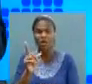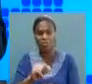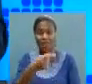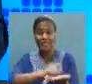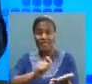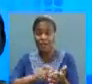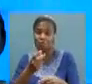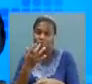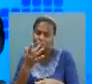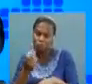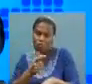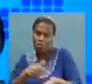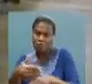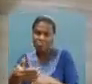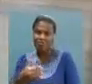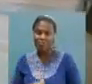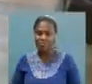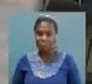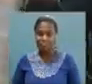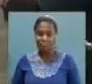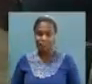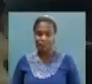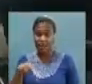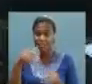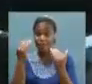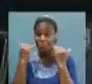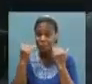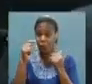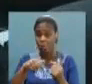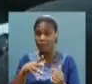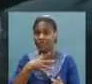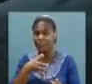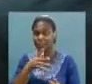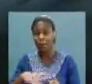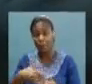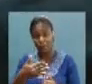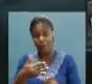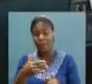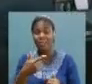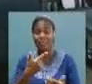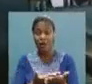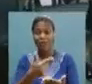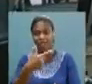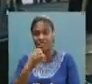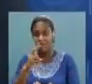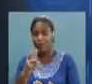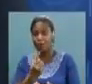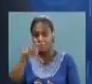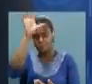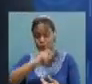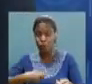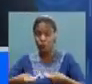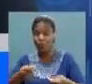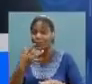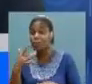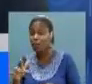assinados breve momento esta informação foi hoje avançada em primeira mão a perceber pelo ministro dos negócios